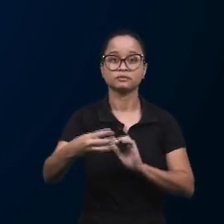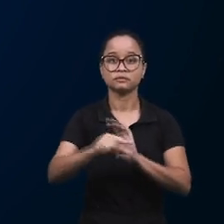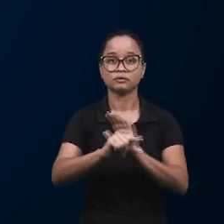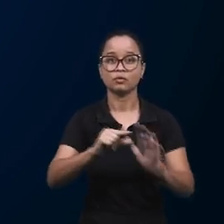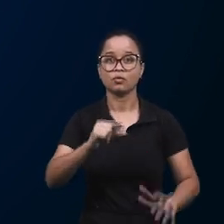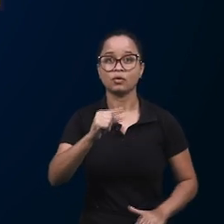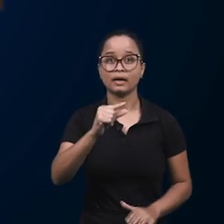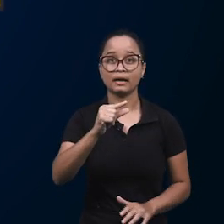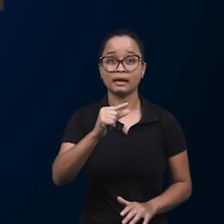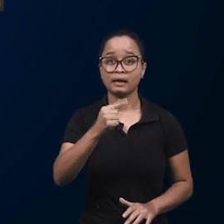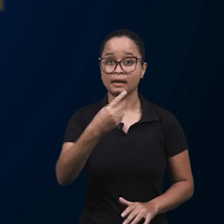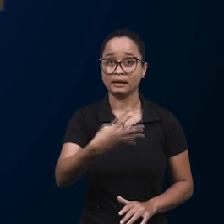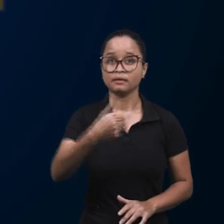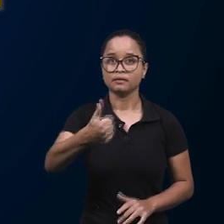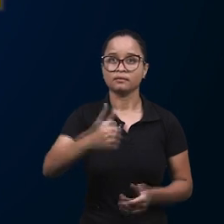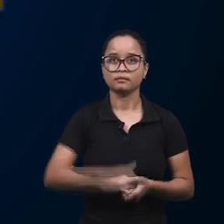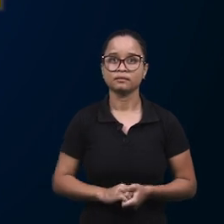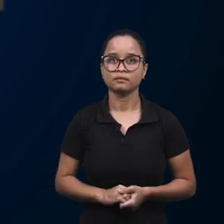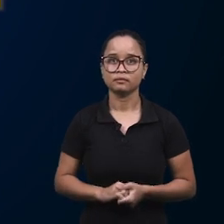13:41.